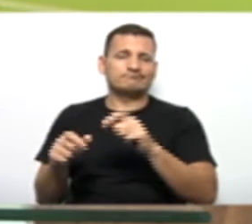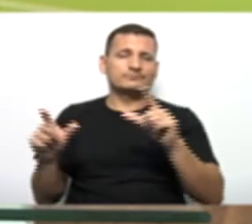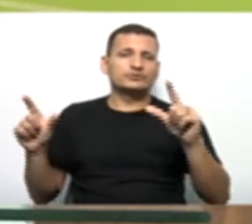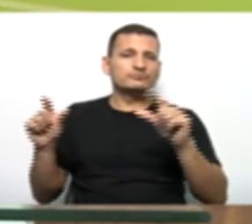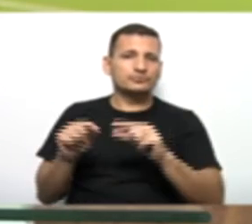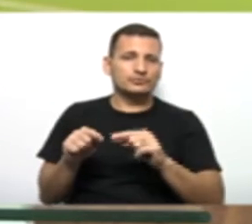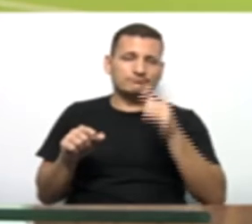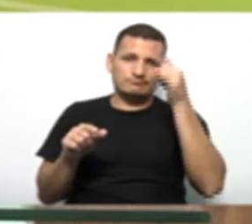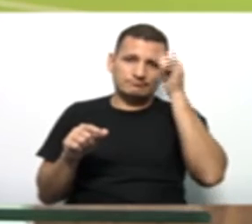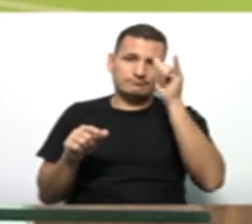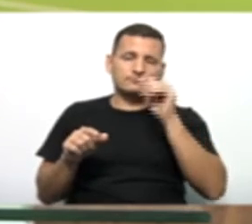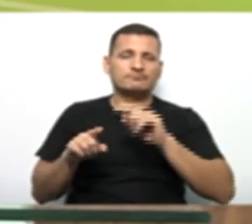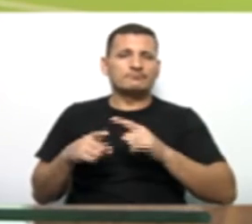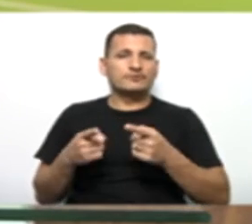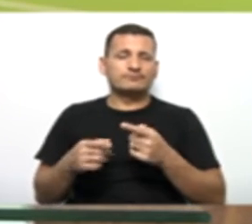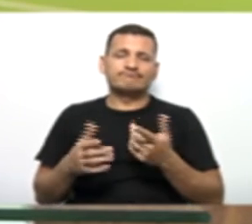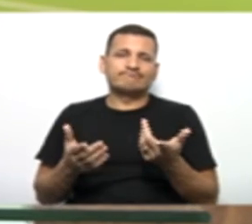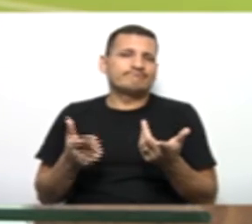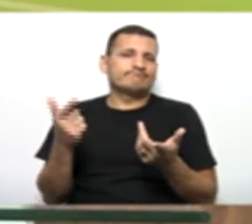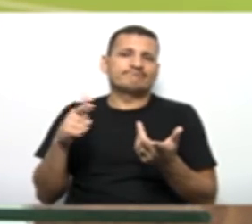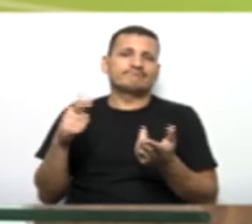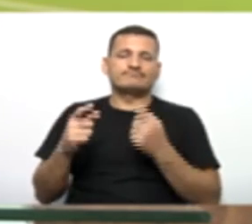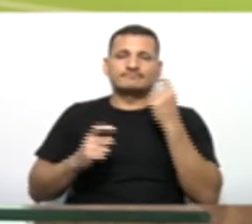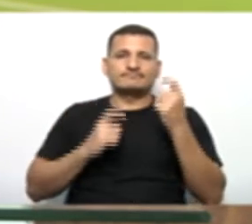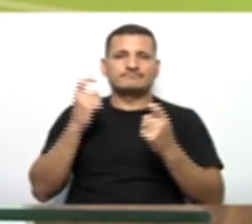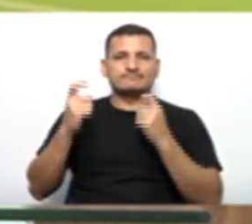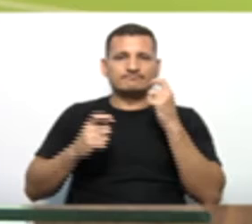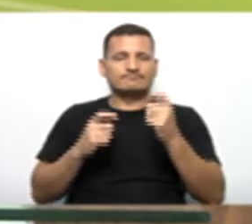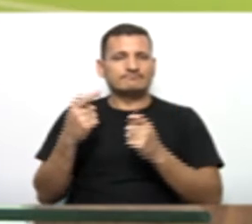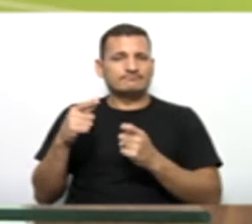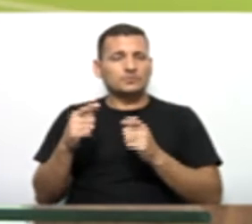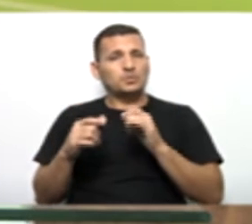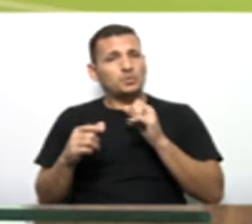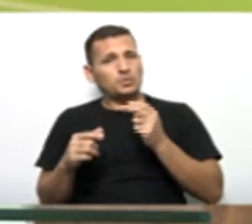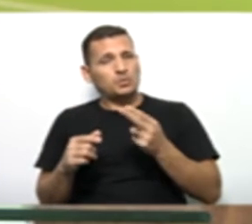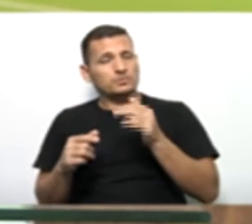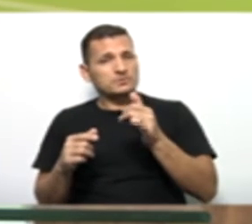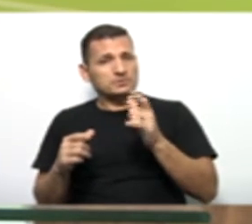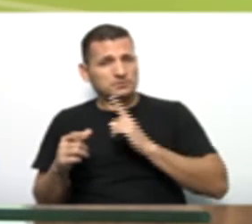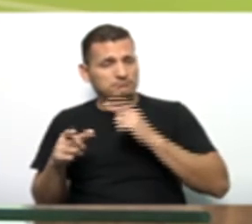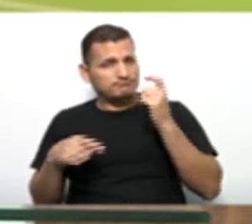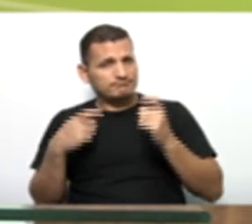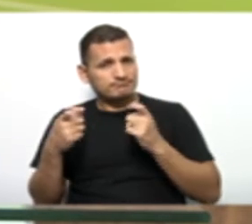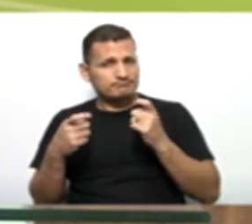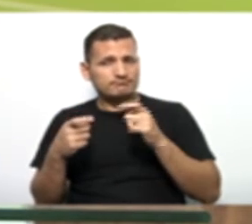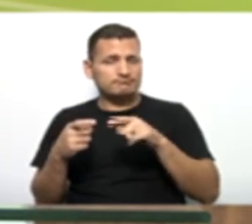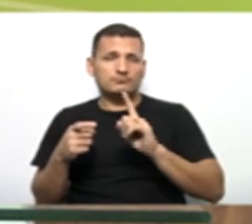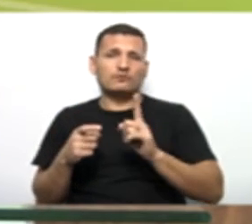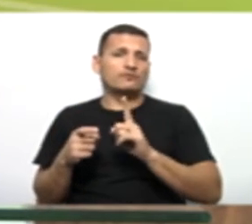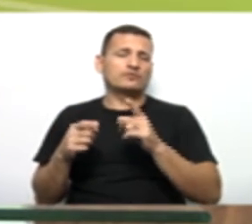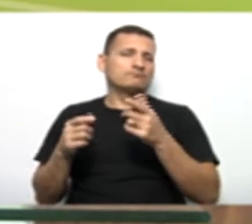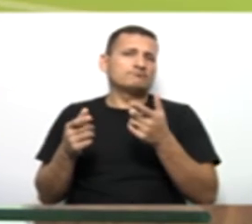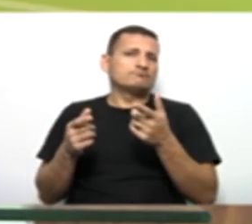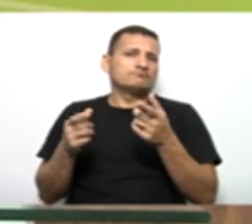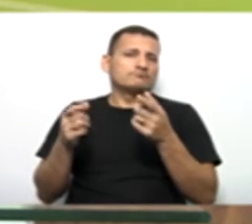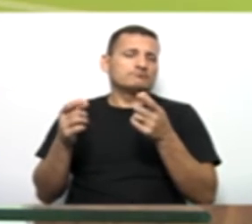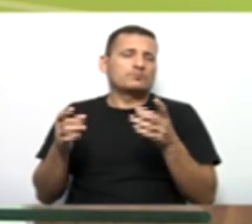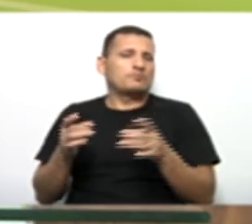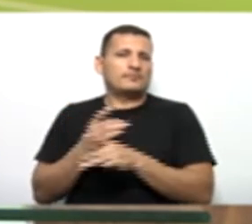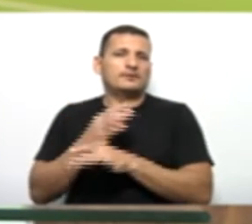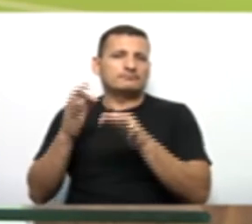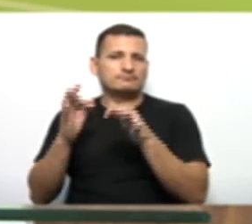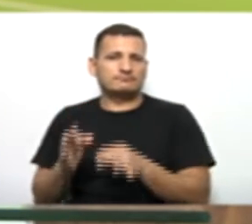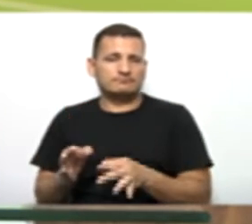mitigado, mas infelizmente não houve essa preocupação, ou se houve essa preocupação, ela foi insuficiente. E aí o